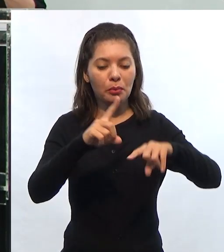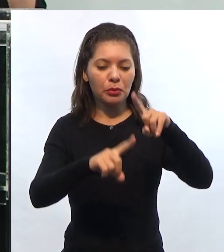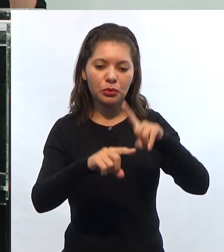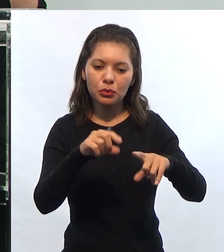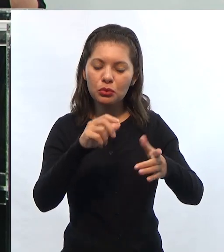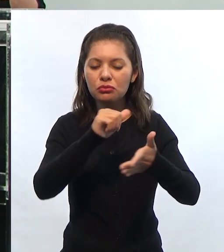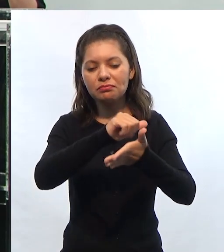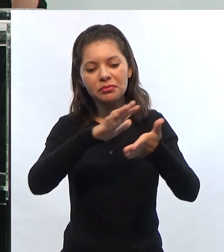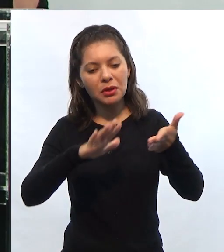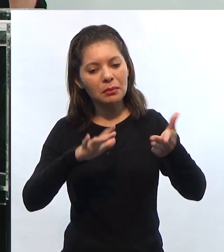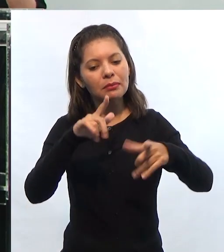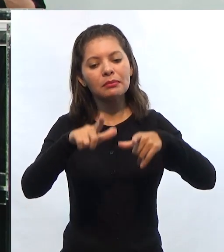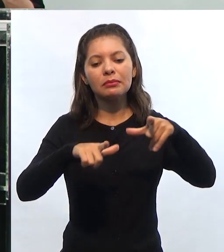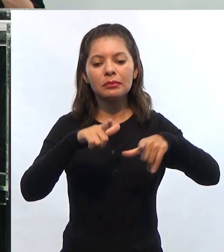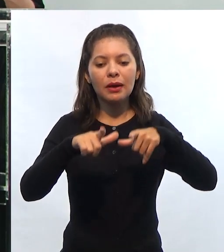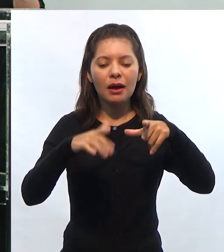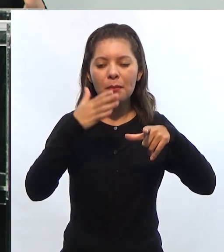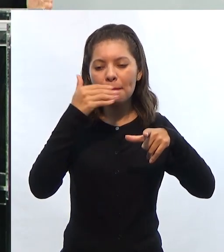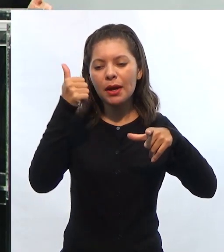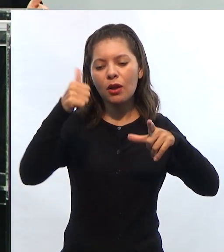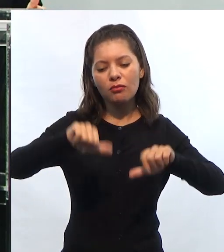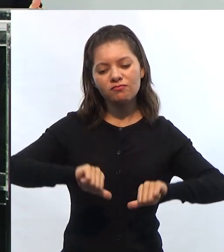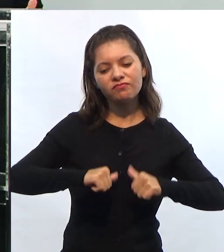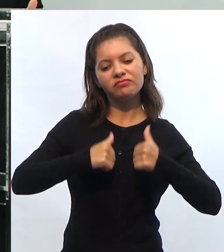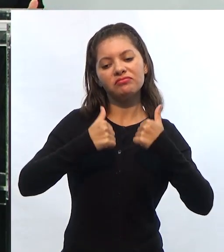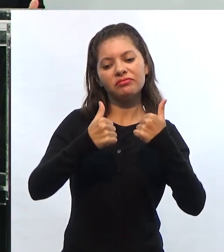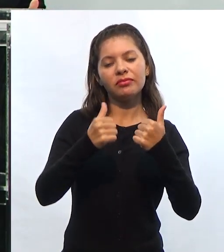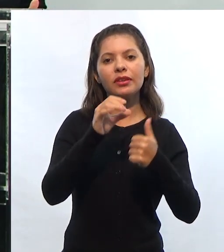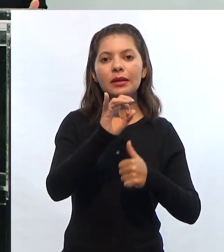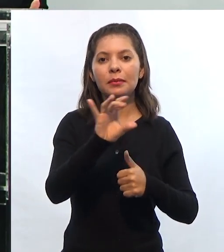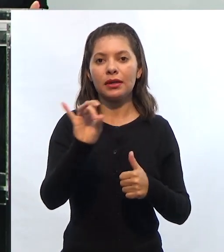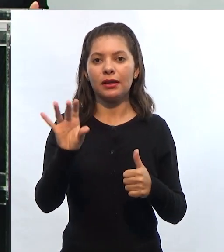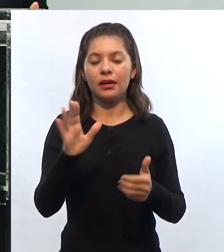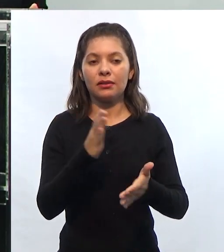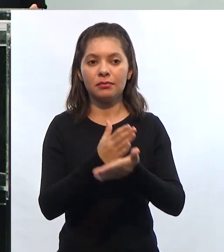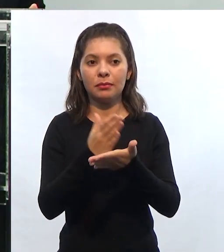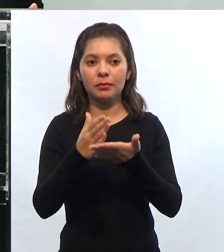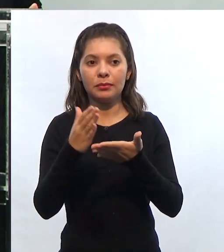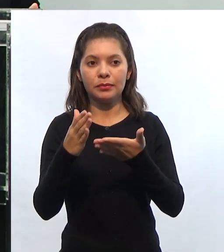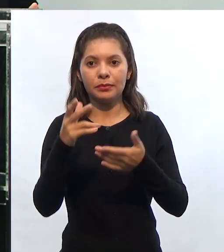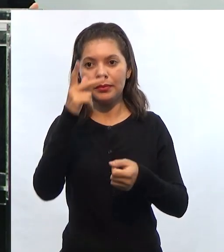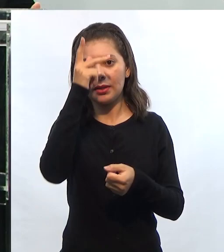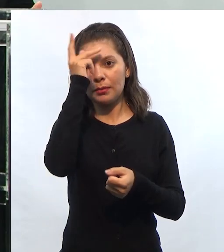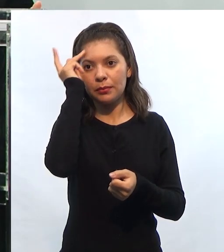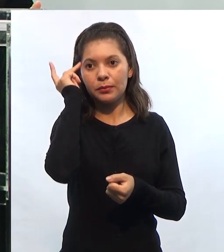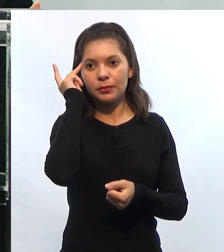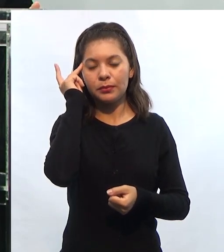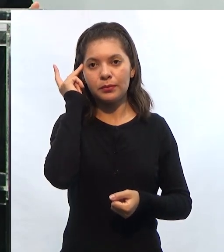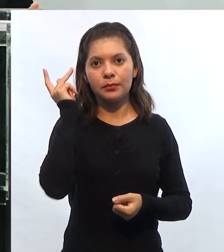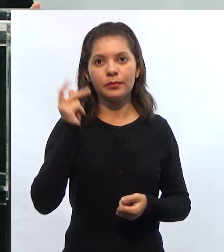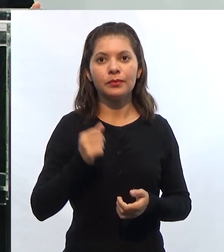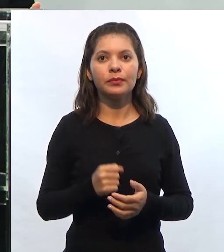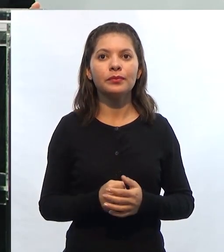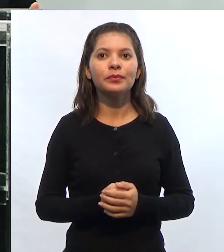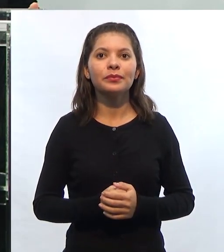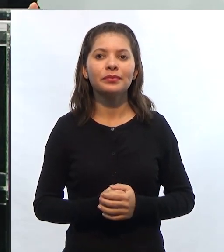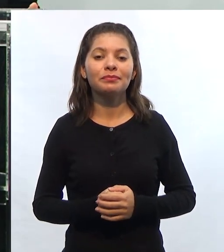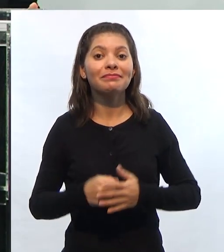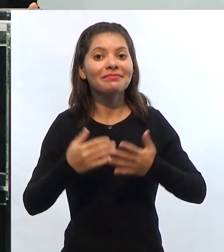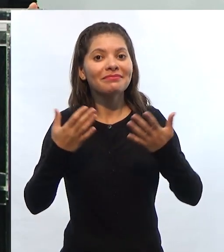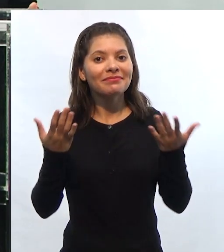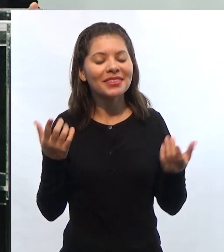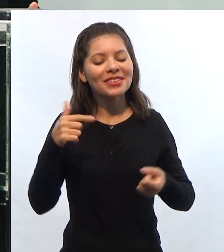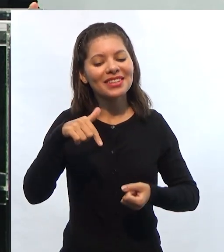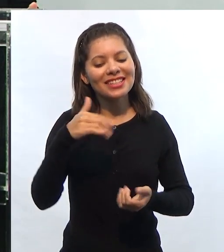né, produtos, serviços melhores para cada segmento do público, né, para cada segmento